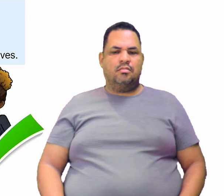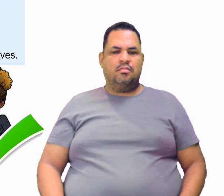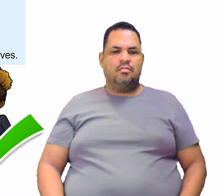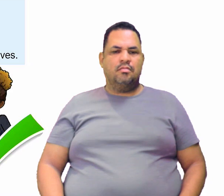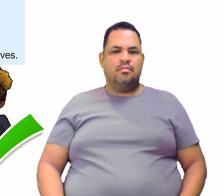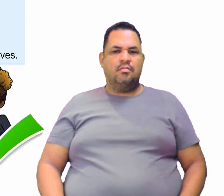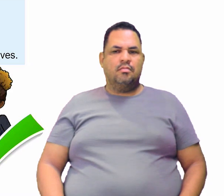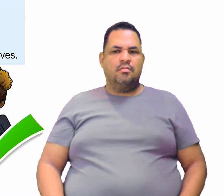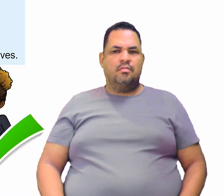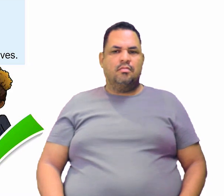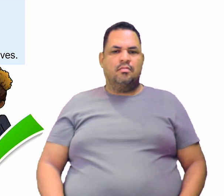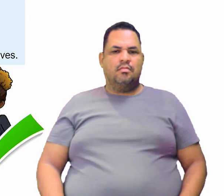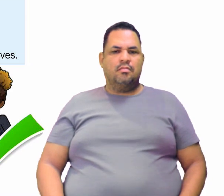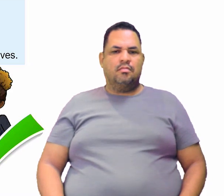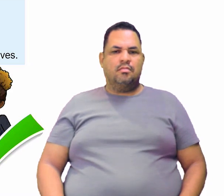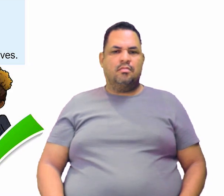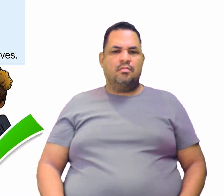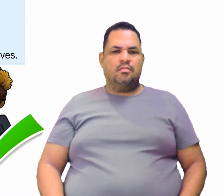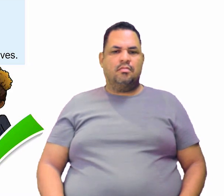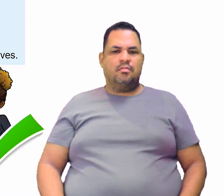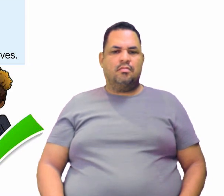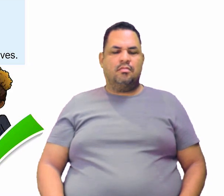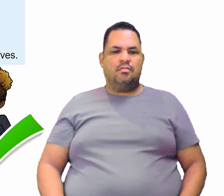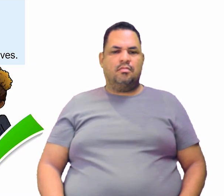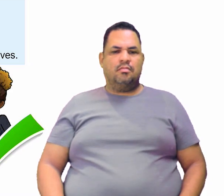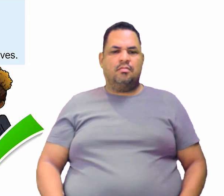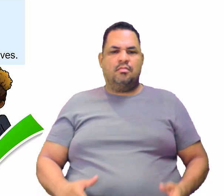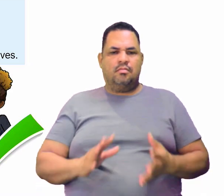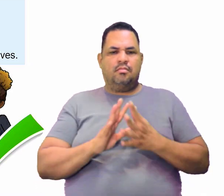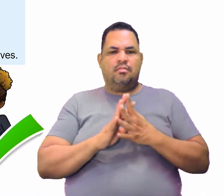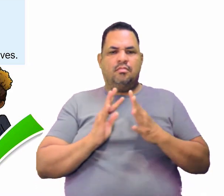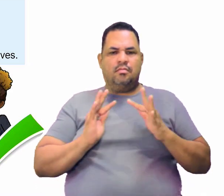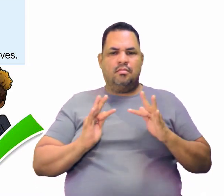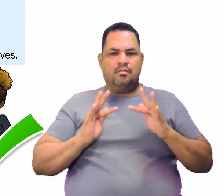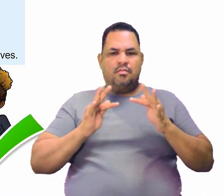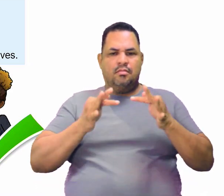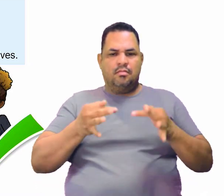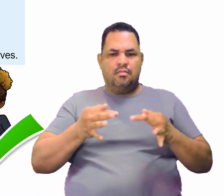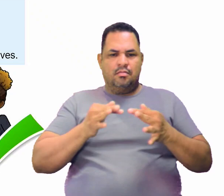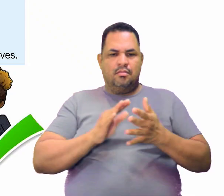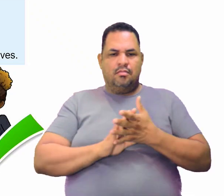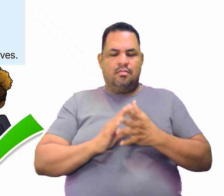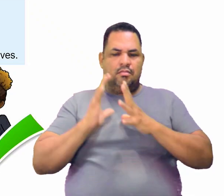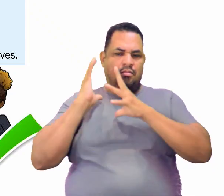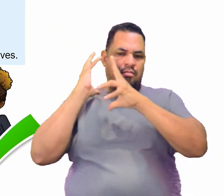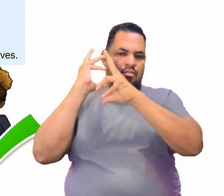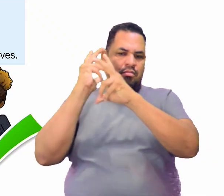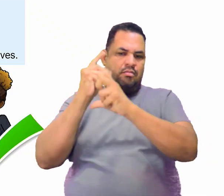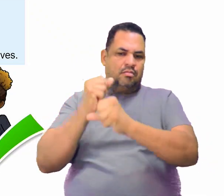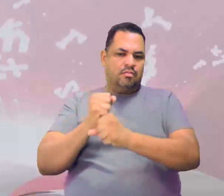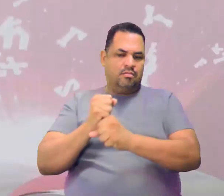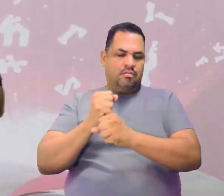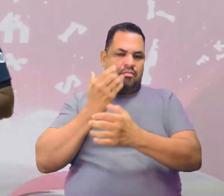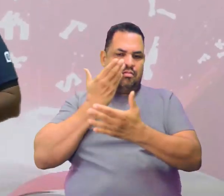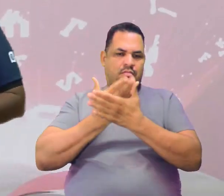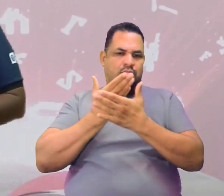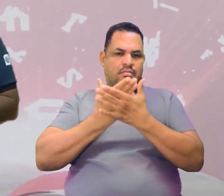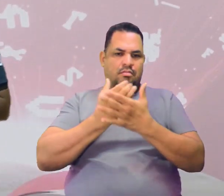Beleza? Muito bem. Então, aqui finalizando a nossa revisão da